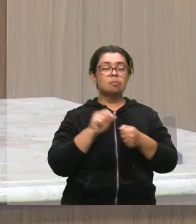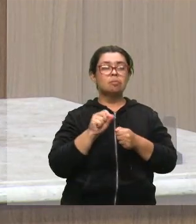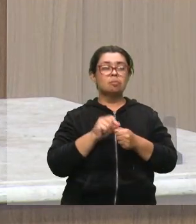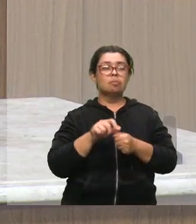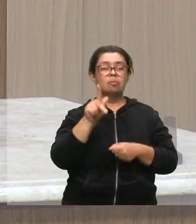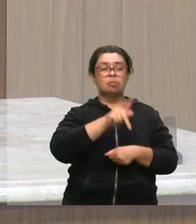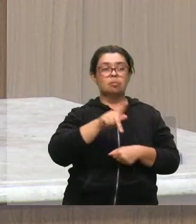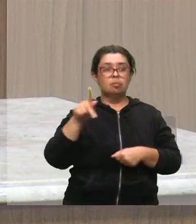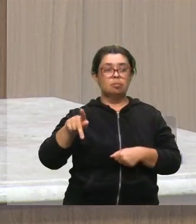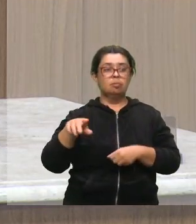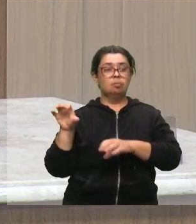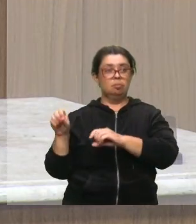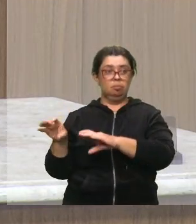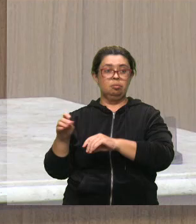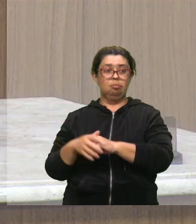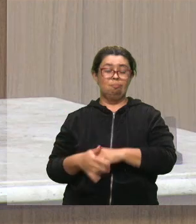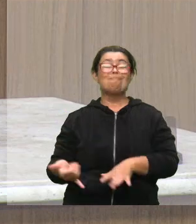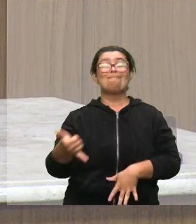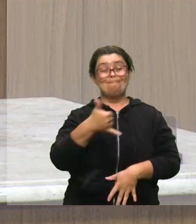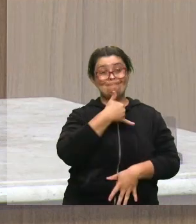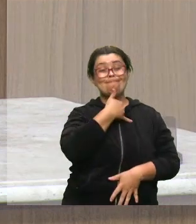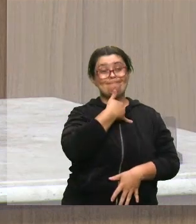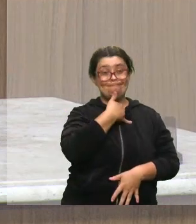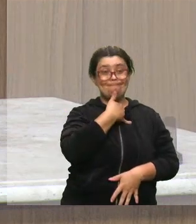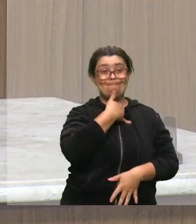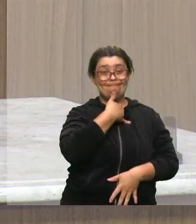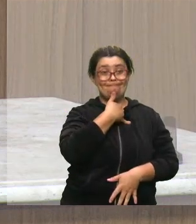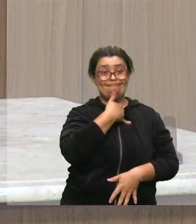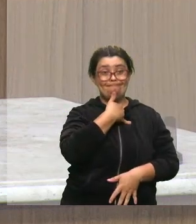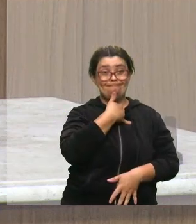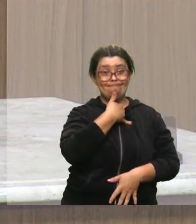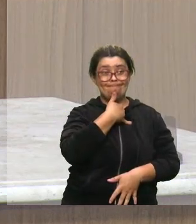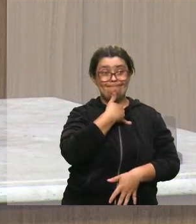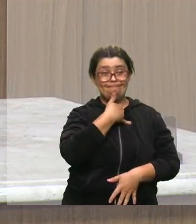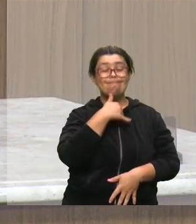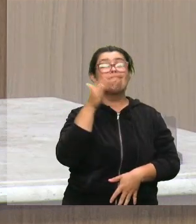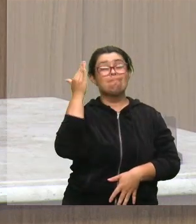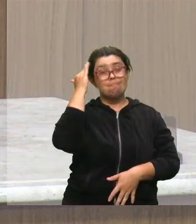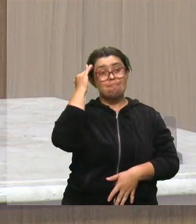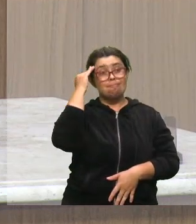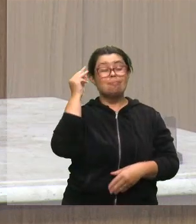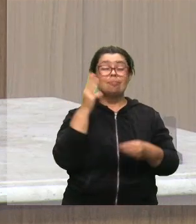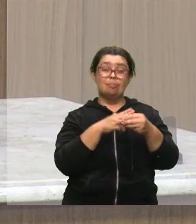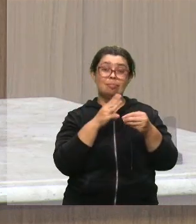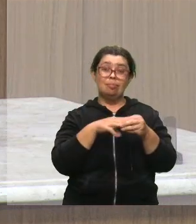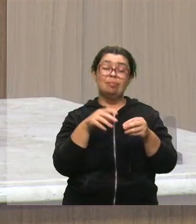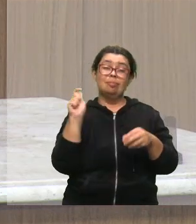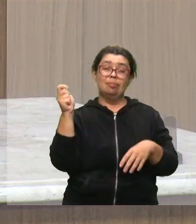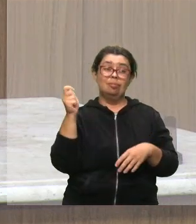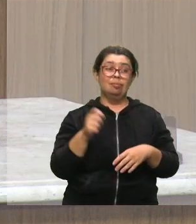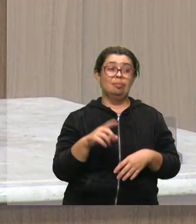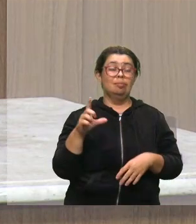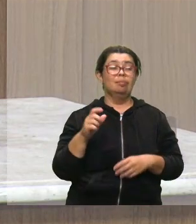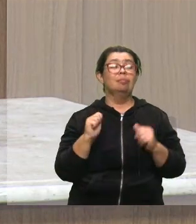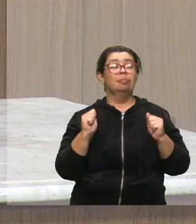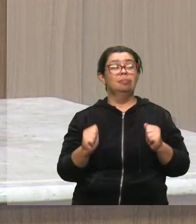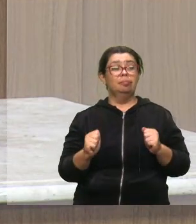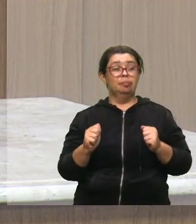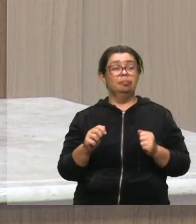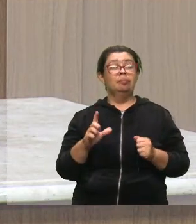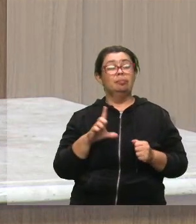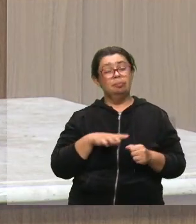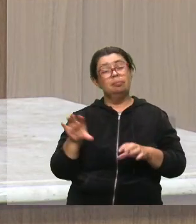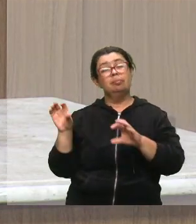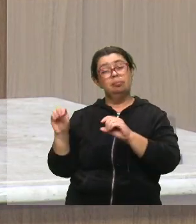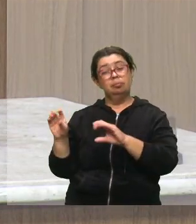educação. O que é lamentável, né, pensando num município como o nosso, que tem todas as possibilidades de ter uma educação